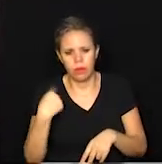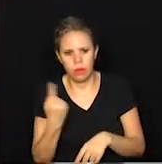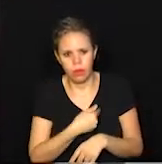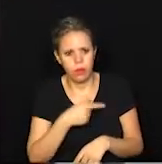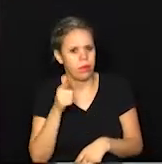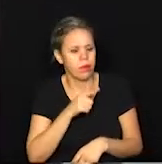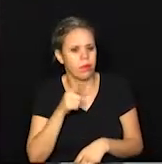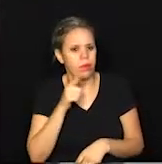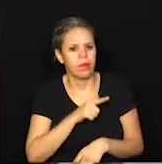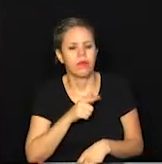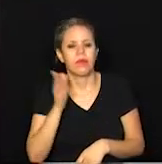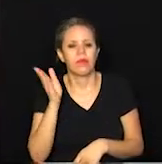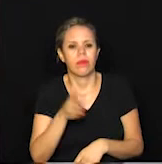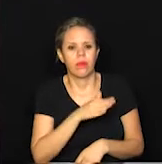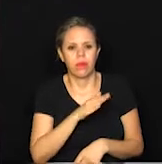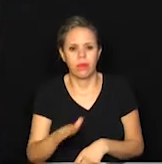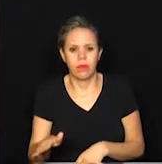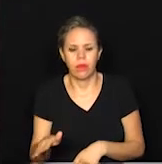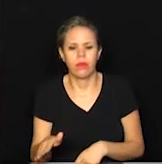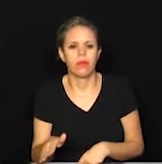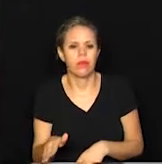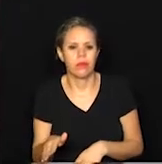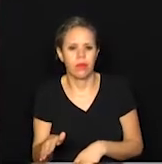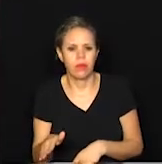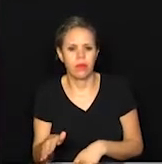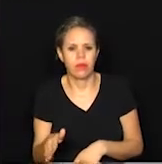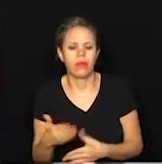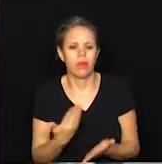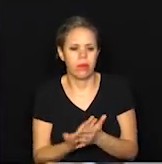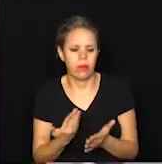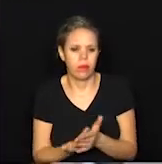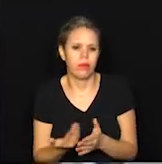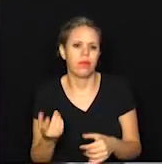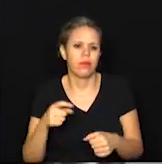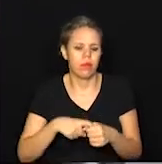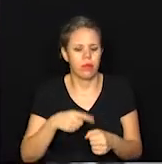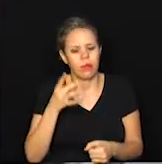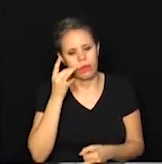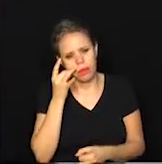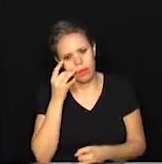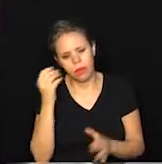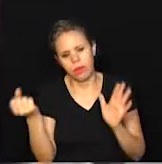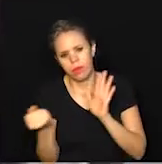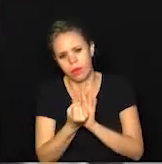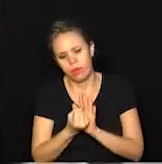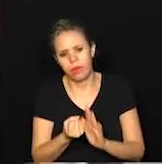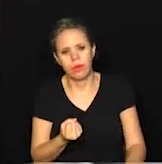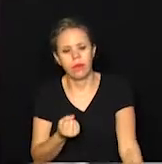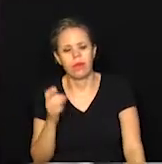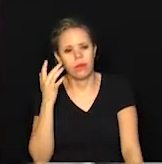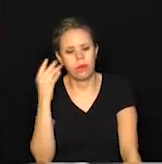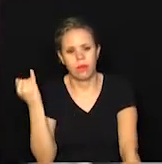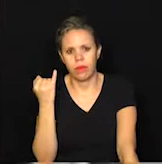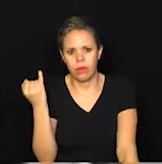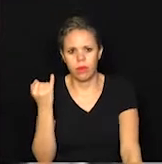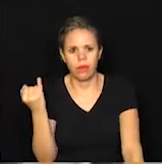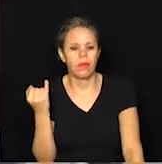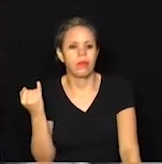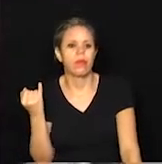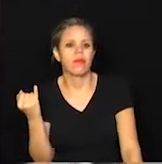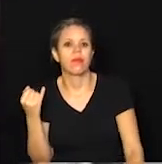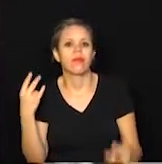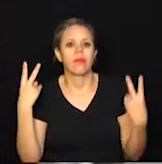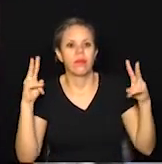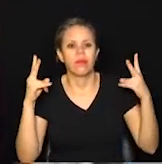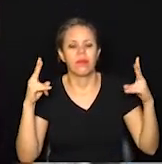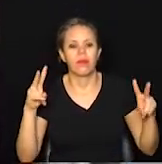consigamos, então, o adiamento do retorno presencial. Então, só deixar aqui registrado isso, acho isso muito importante, né? Quer dizer, uma vitória